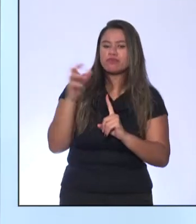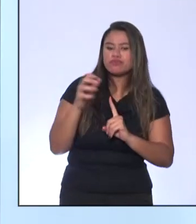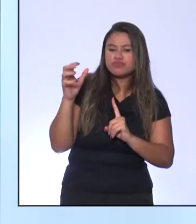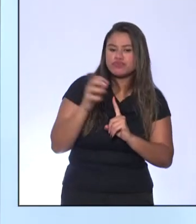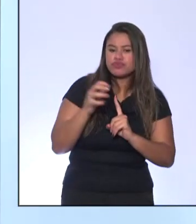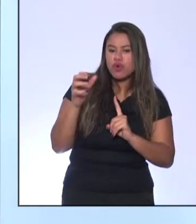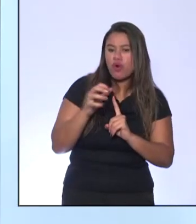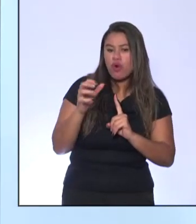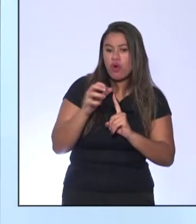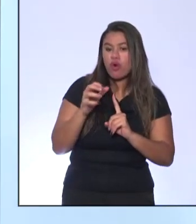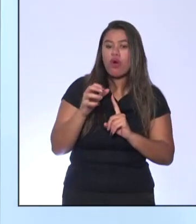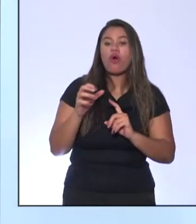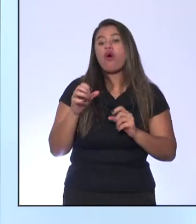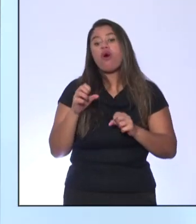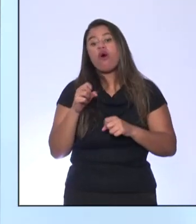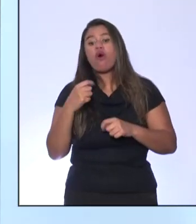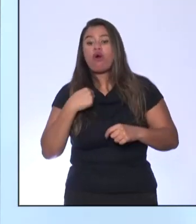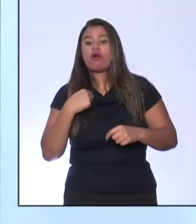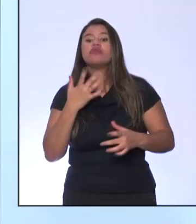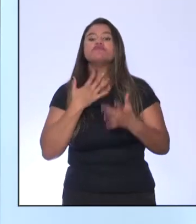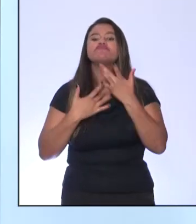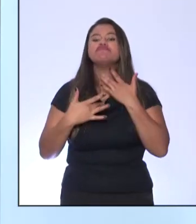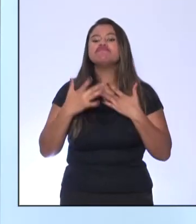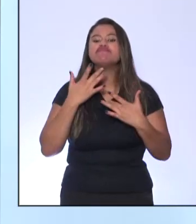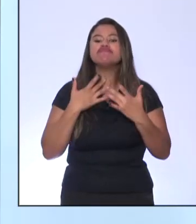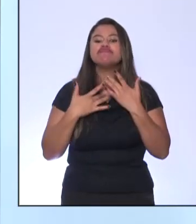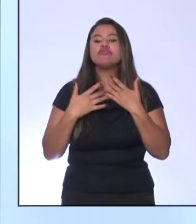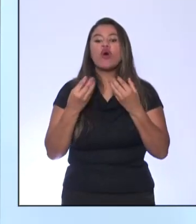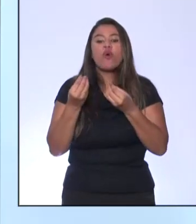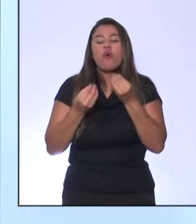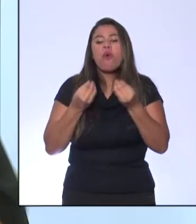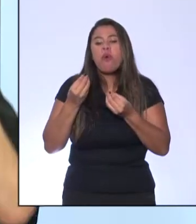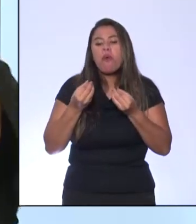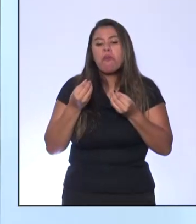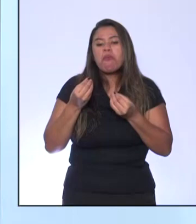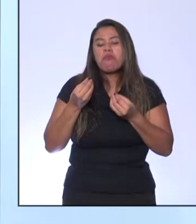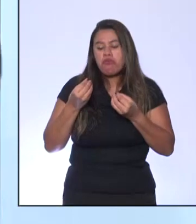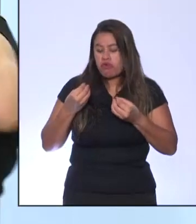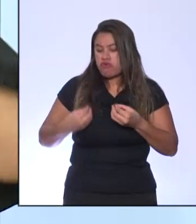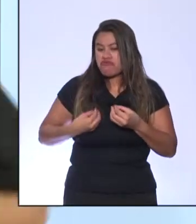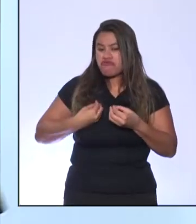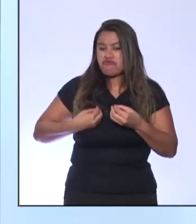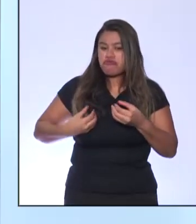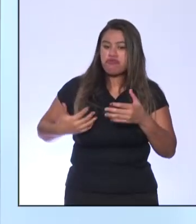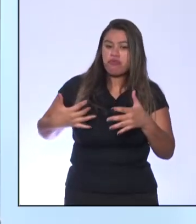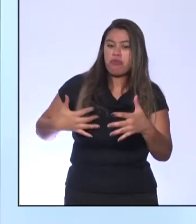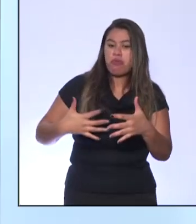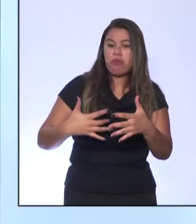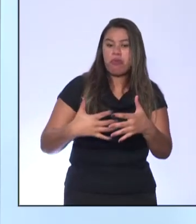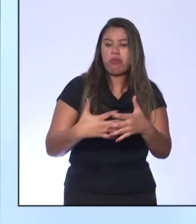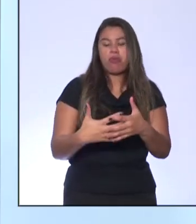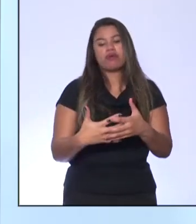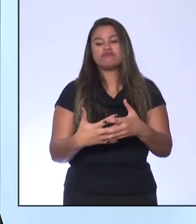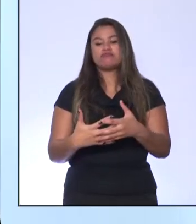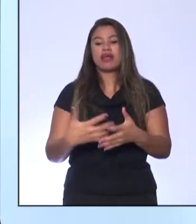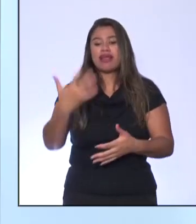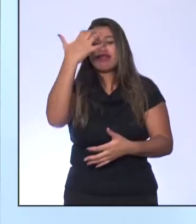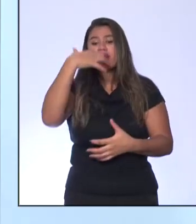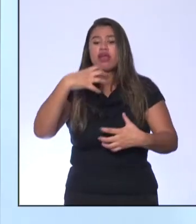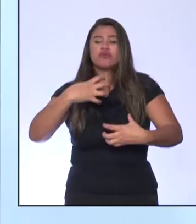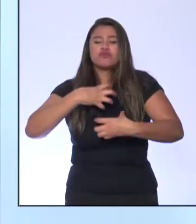vocês, como vocês podem traçar a própria história. Como superar todos esses conflitos internos,